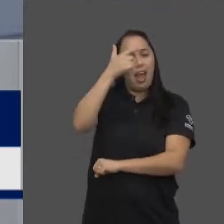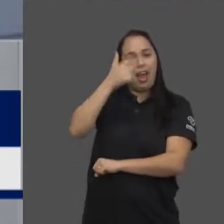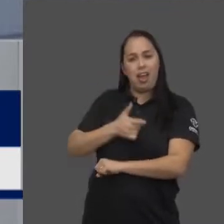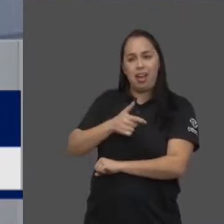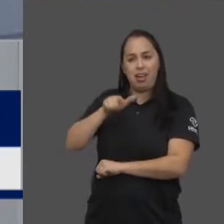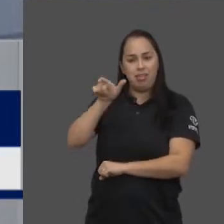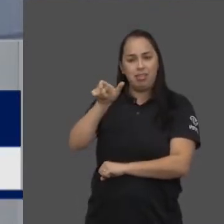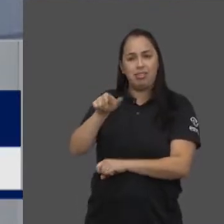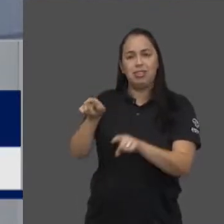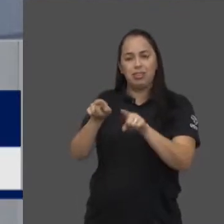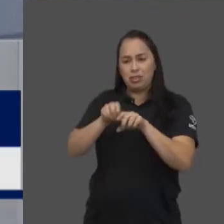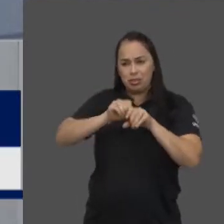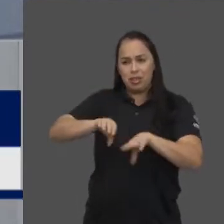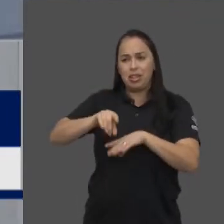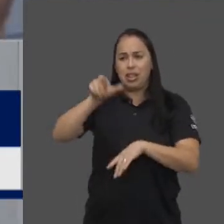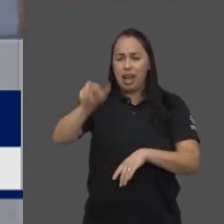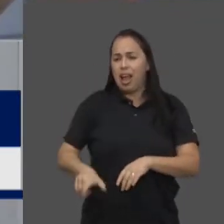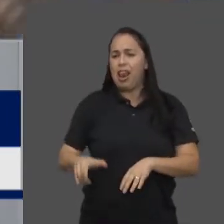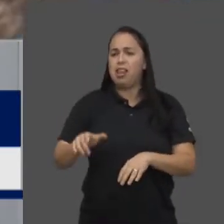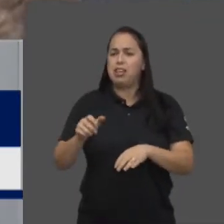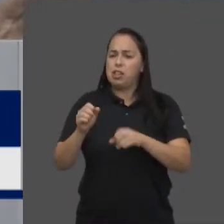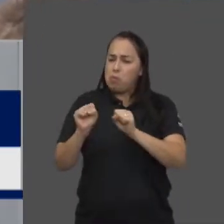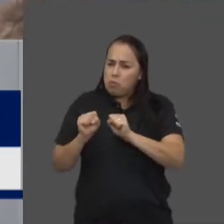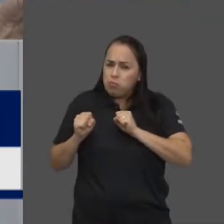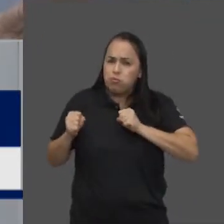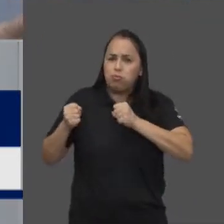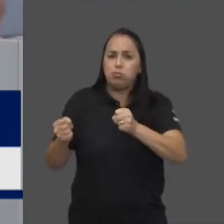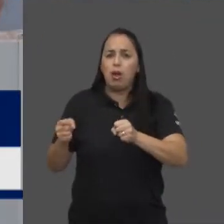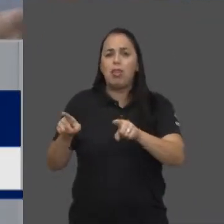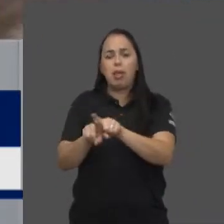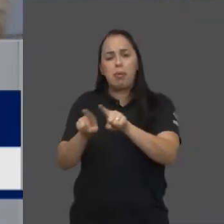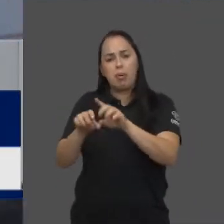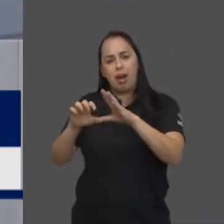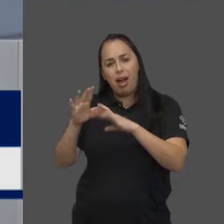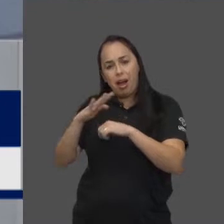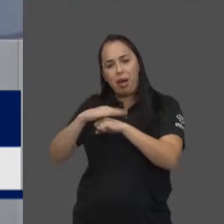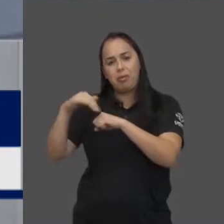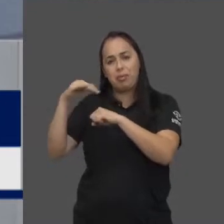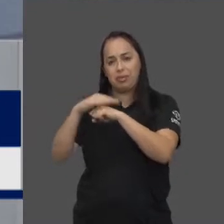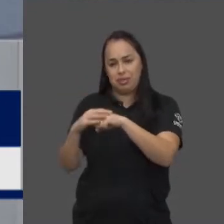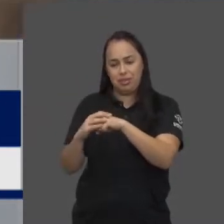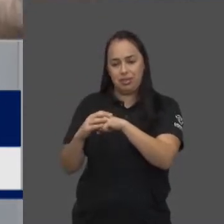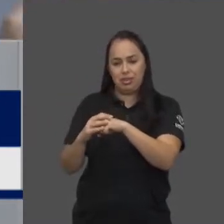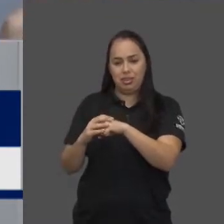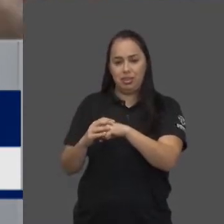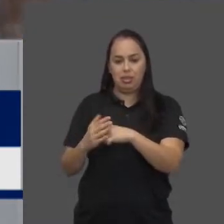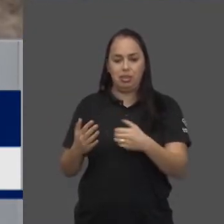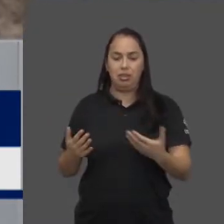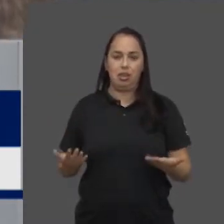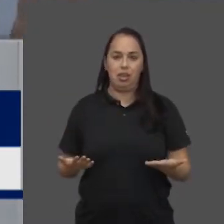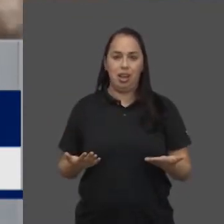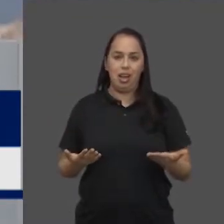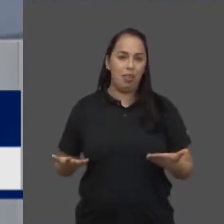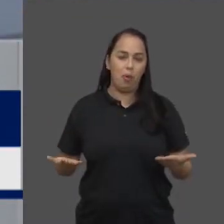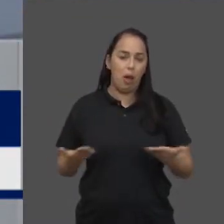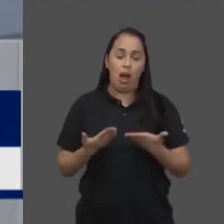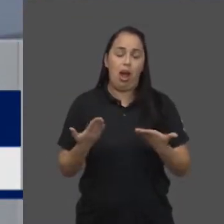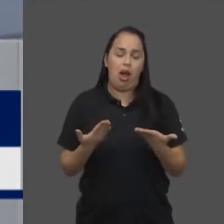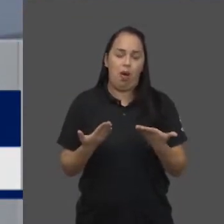primeiros números as primeiras operações e foi sempre um aluno dedicado amoroso